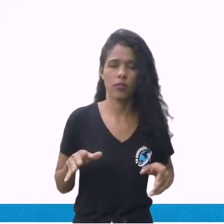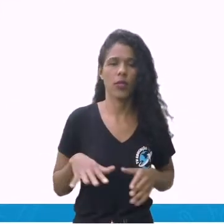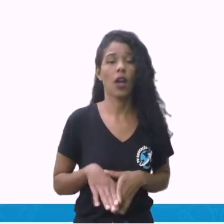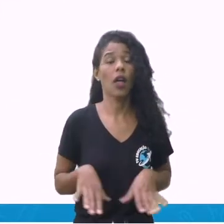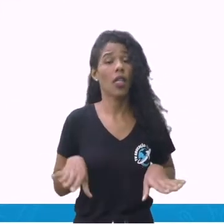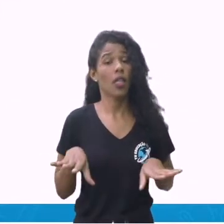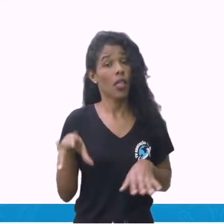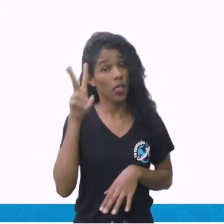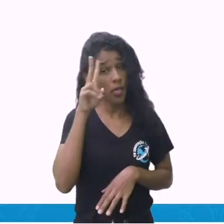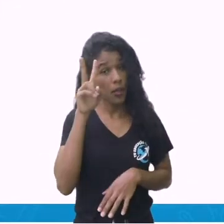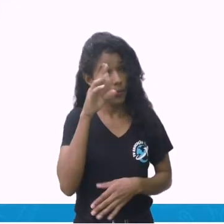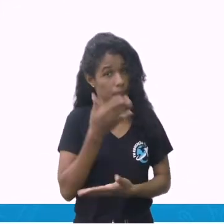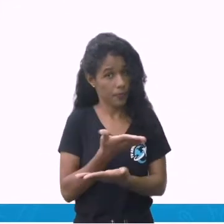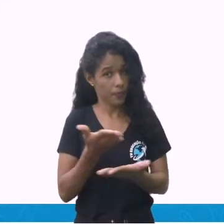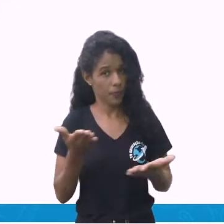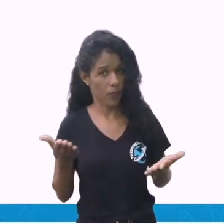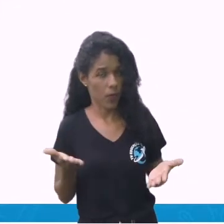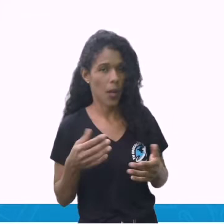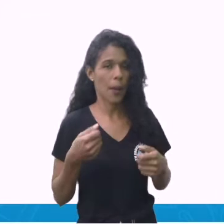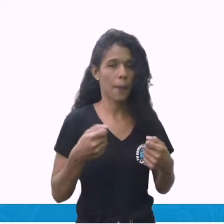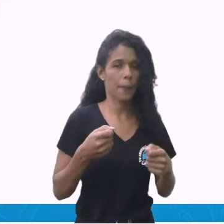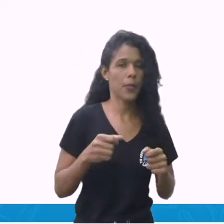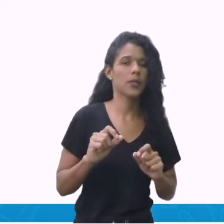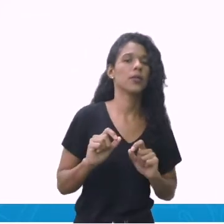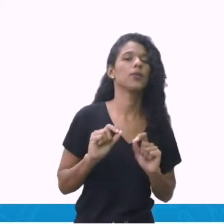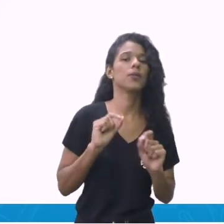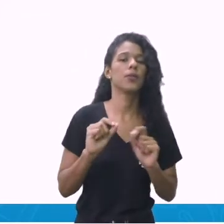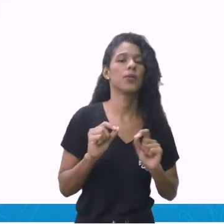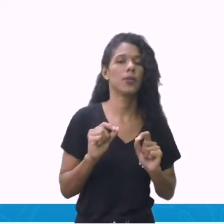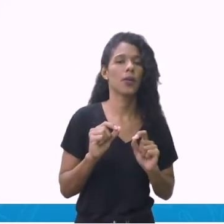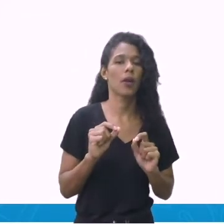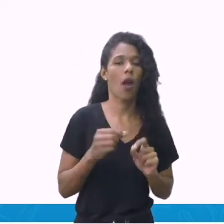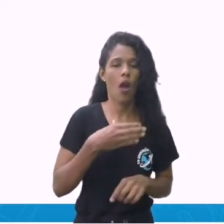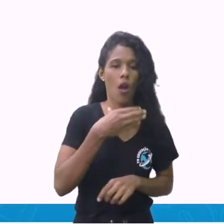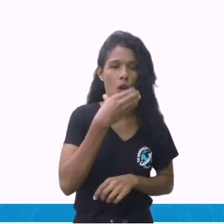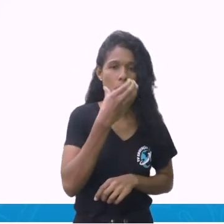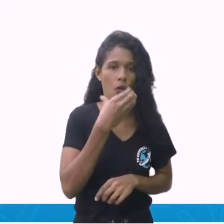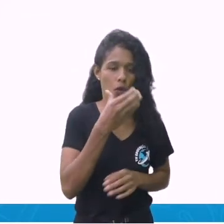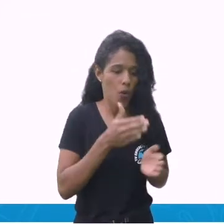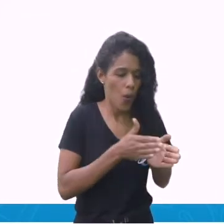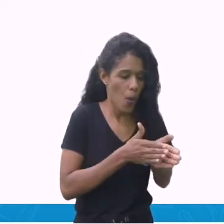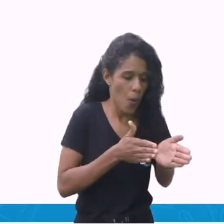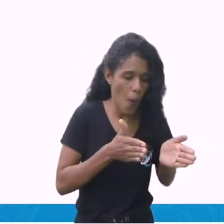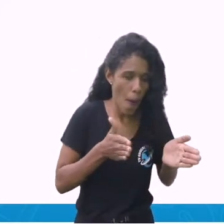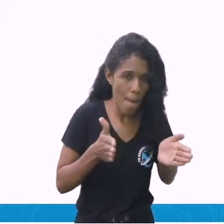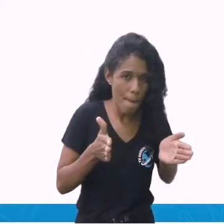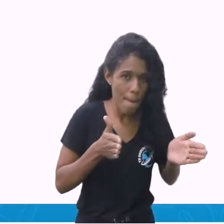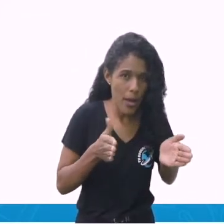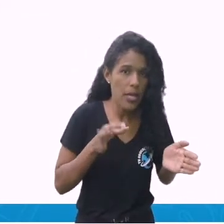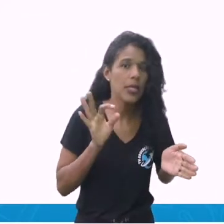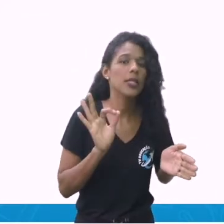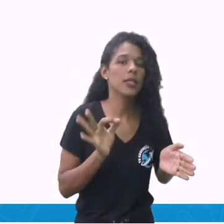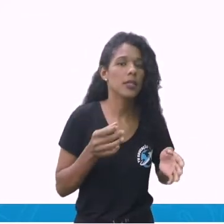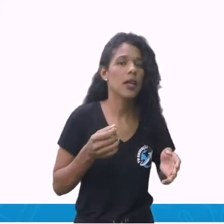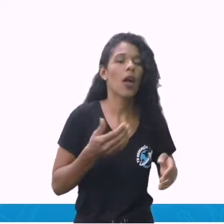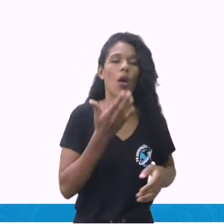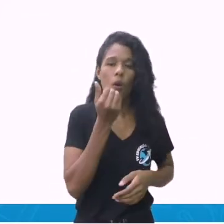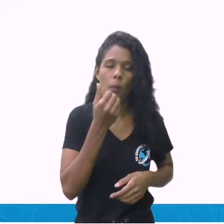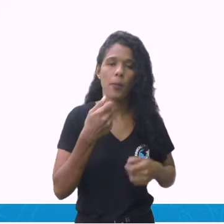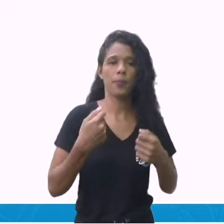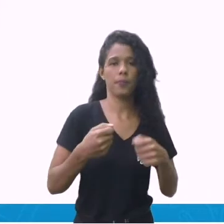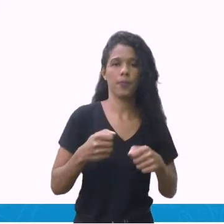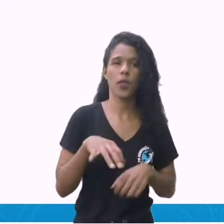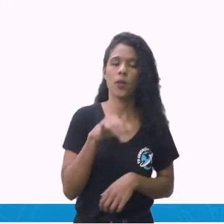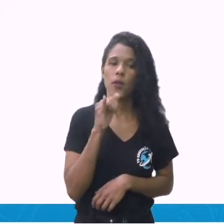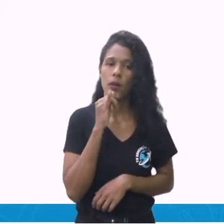mexerica, então eu vou chupar mexerica. Porque se tiver na época da mexerica, eu vou comprar o